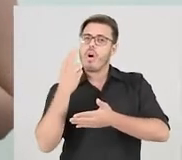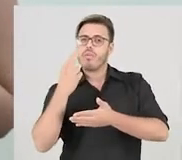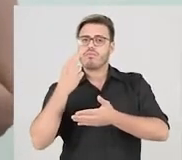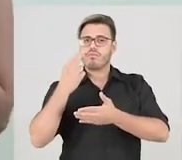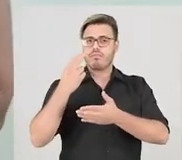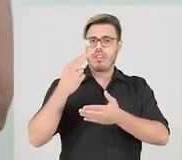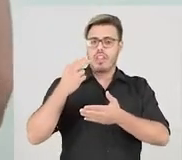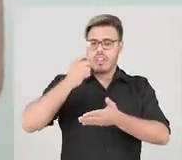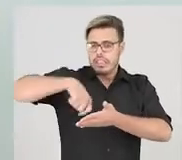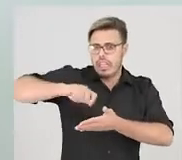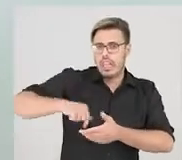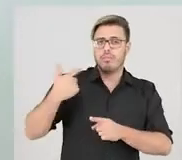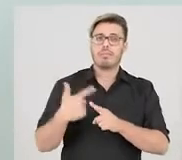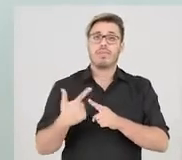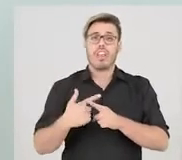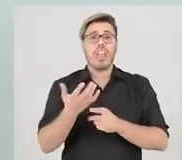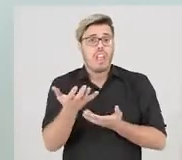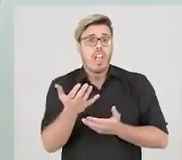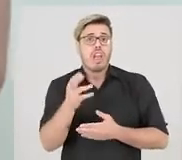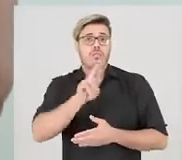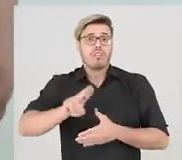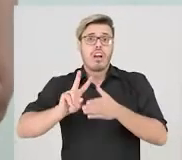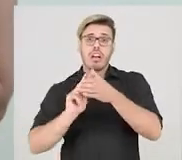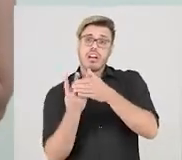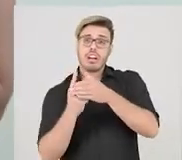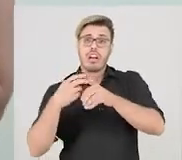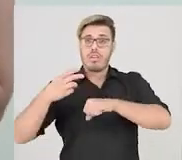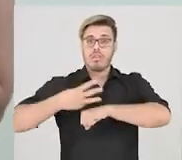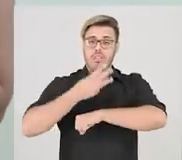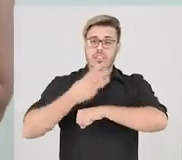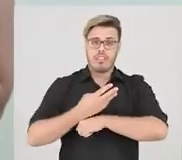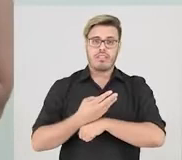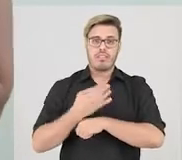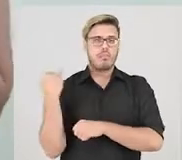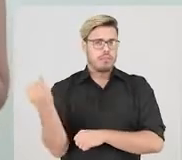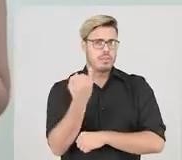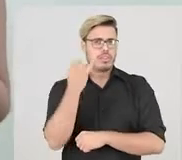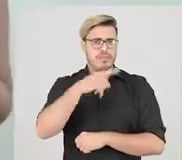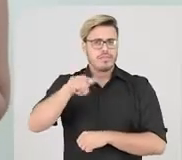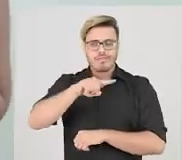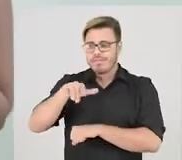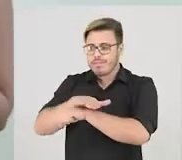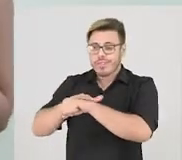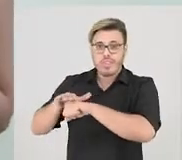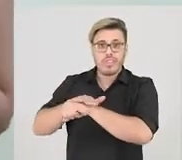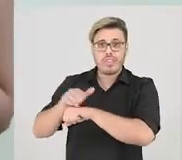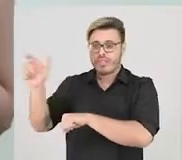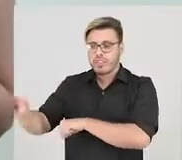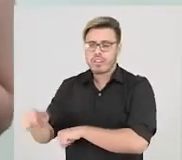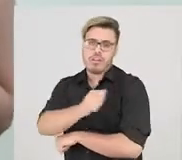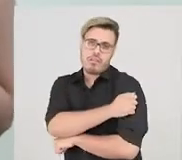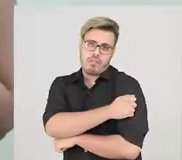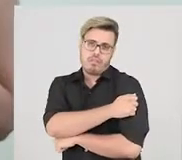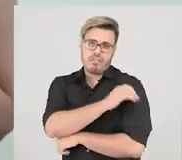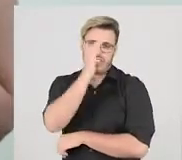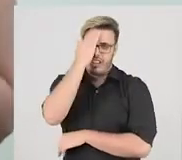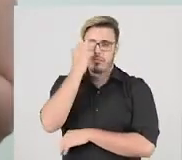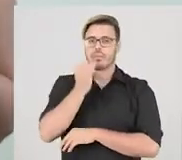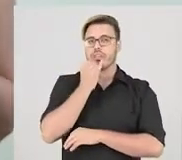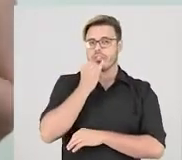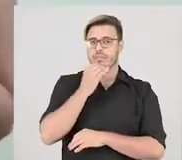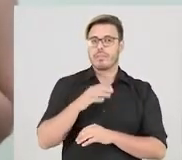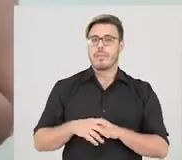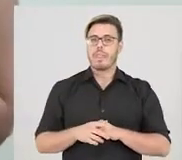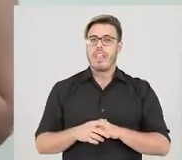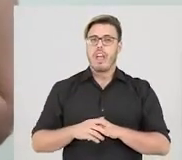aluno. Tirando os alunos que, vamos dizer assim, você tem dificuldade de comunicação e aí você vai estabelecer um